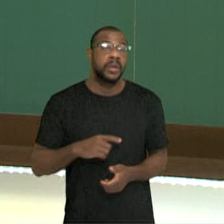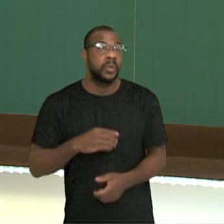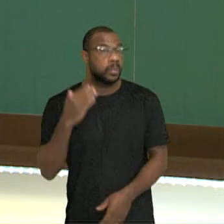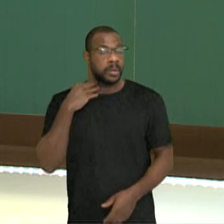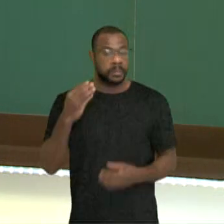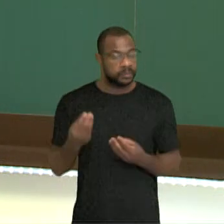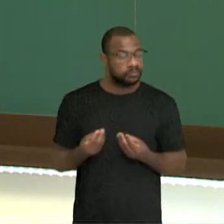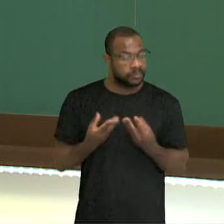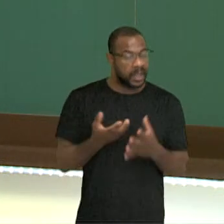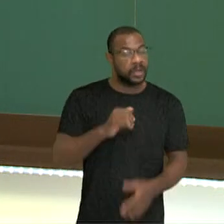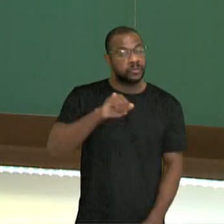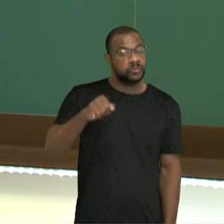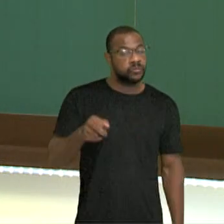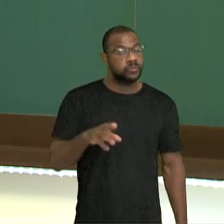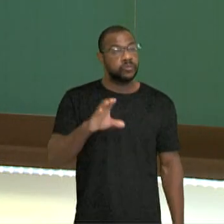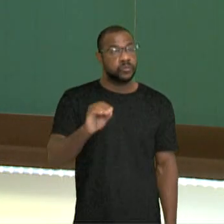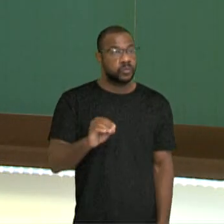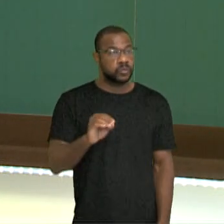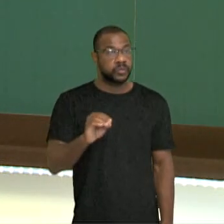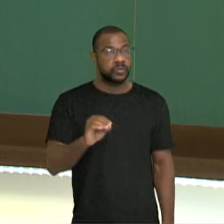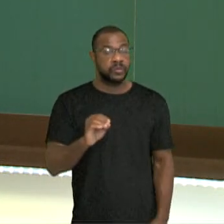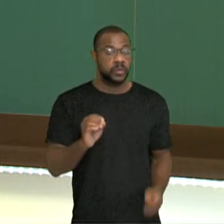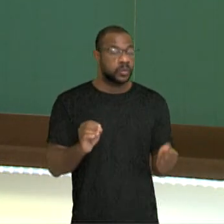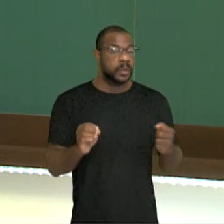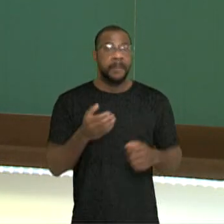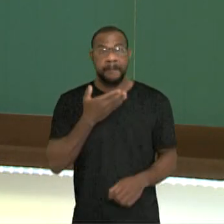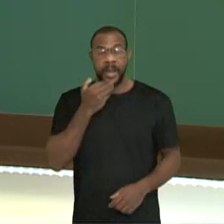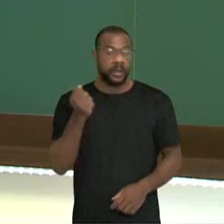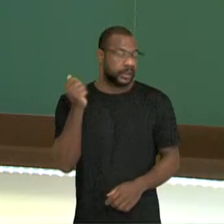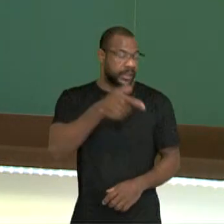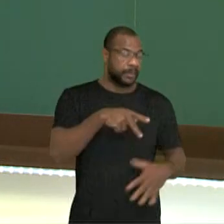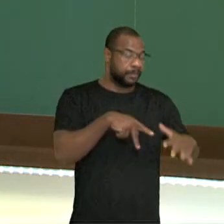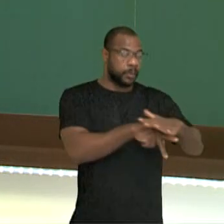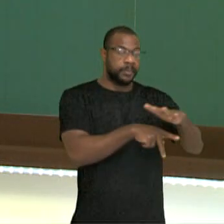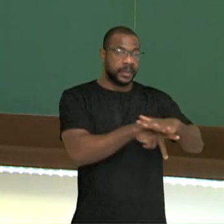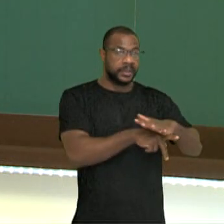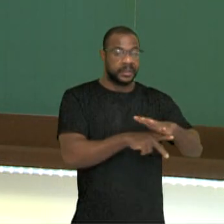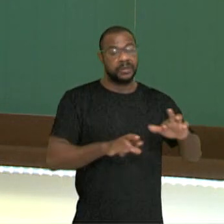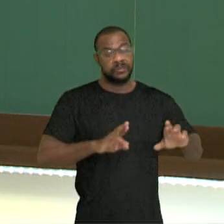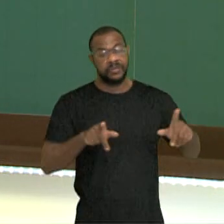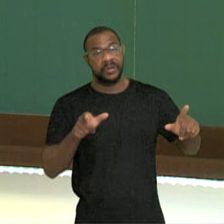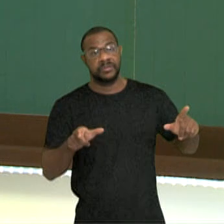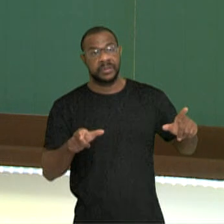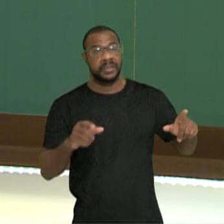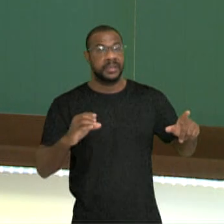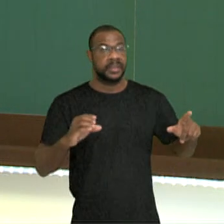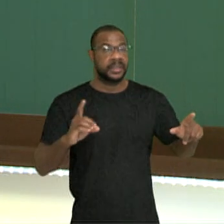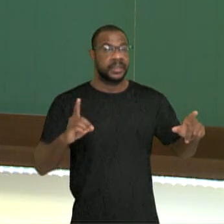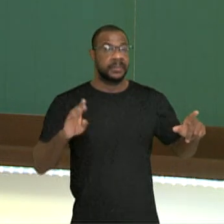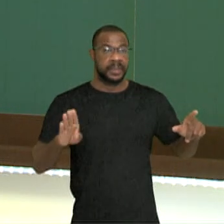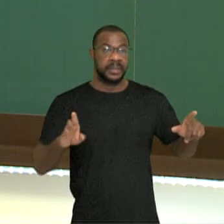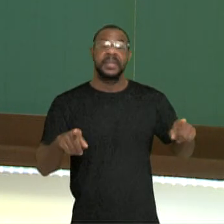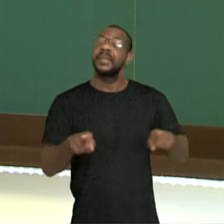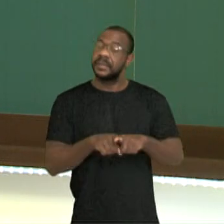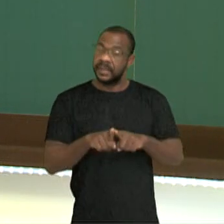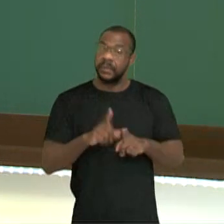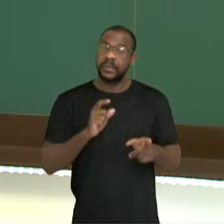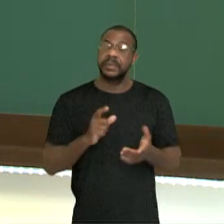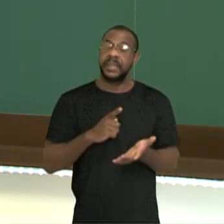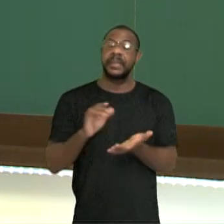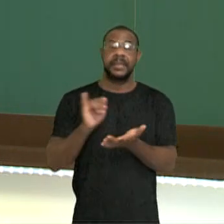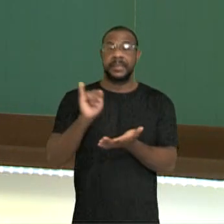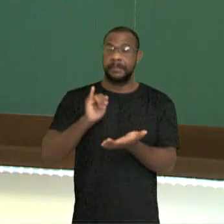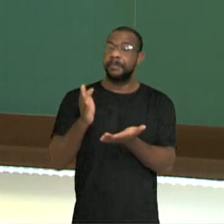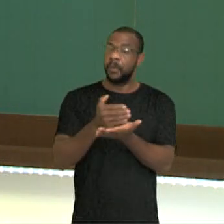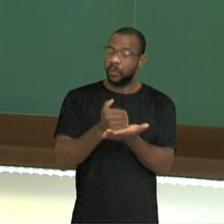muito mais juros do que a poupança. Só que aqui uma diferença, o CDB também é a cobrança de impostos,